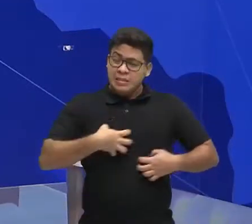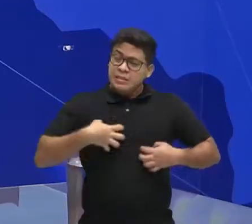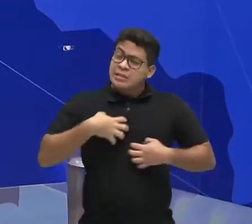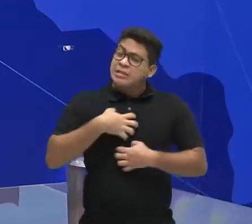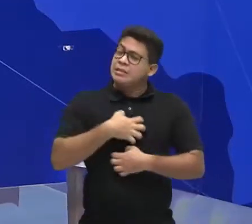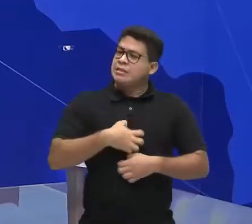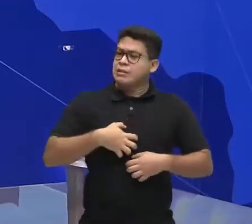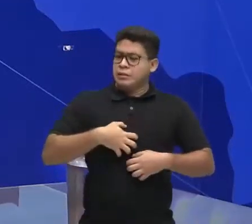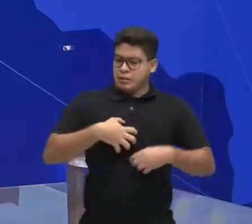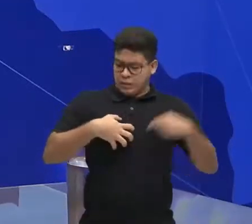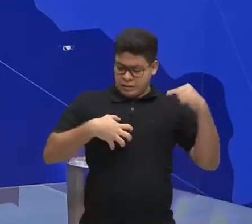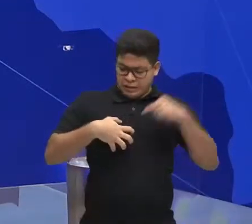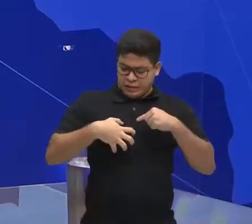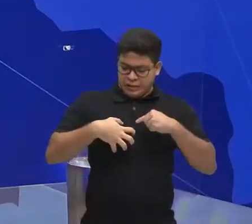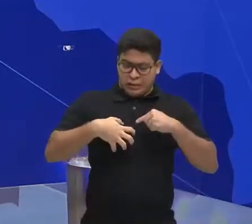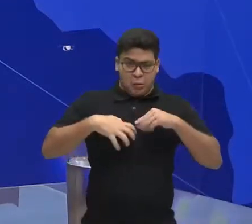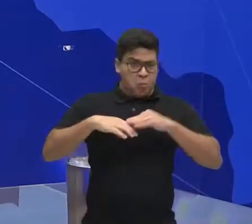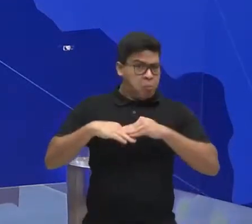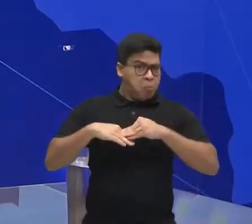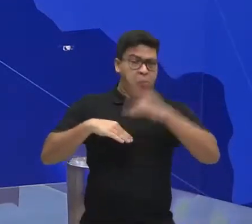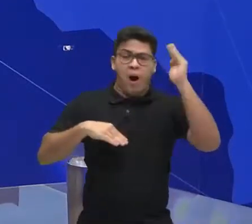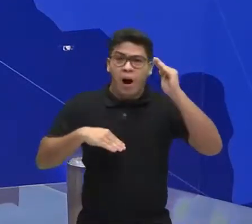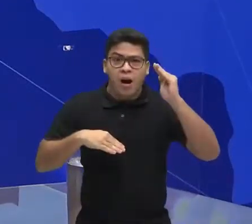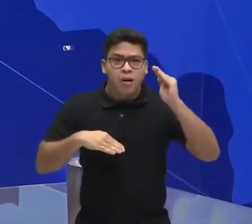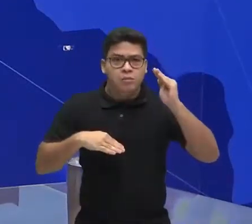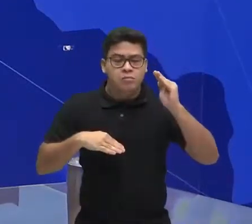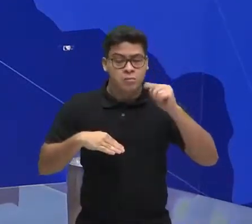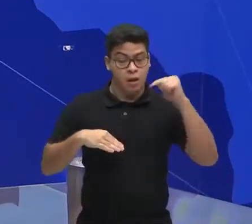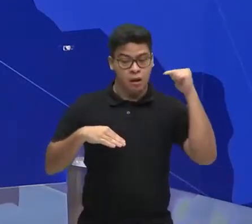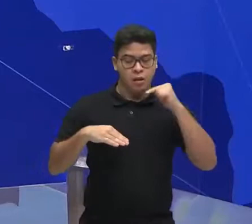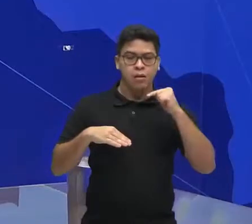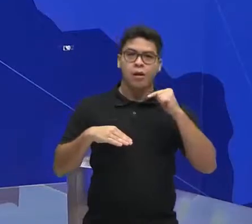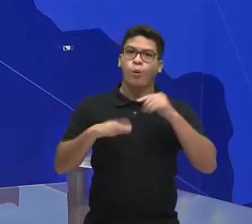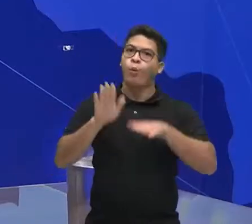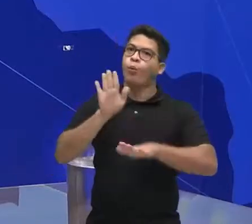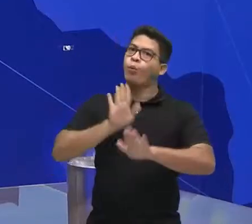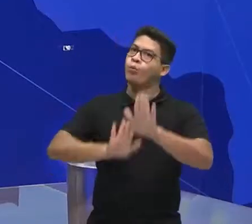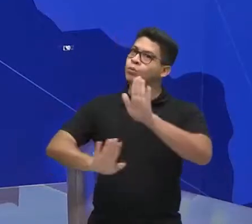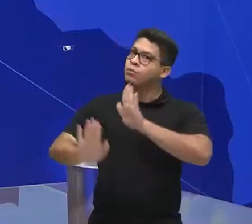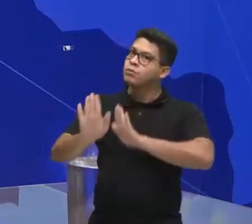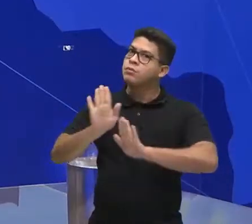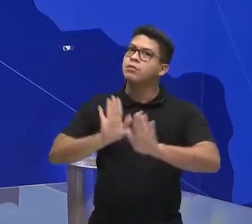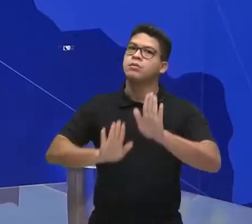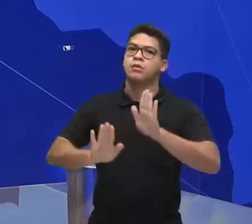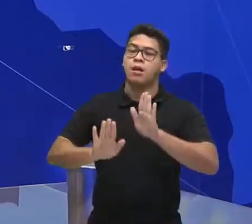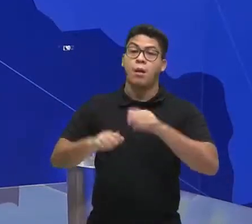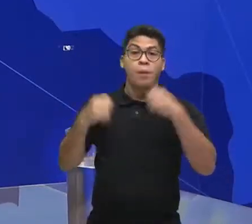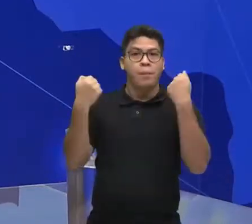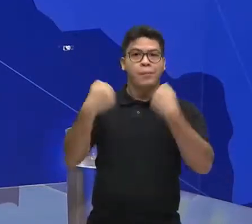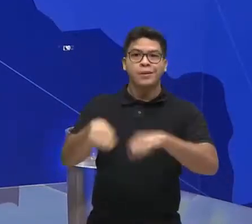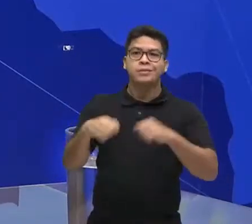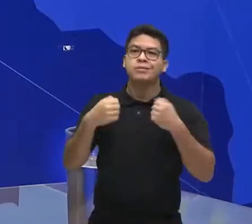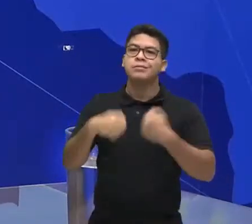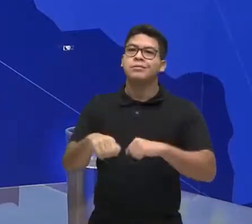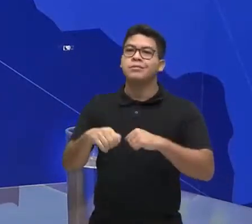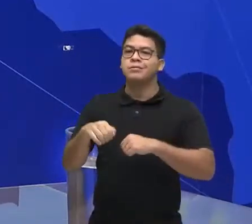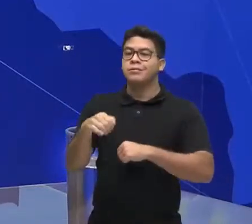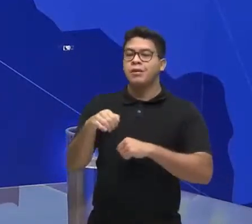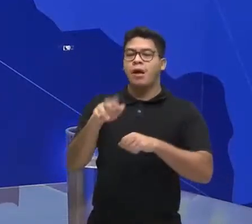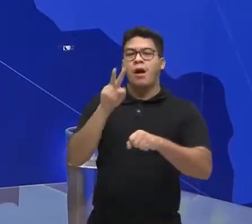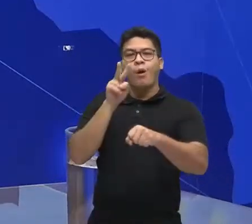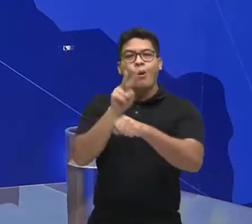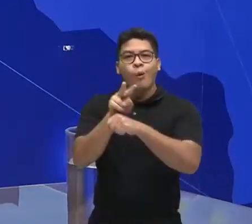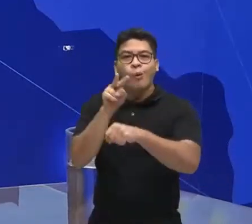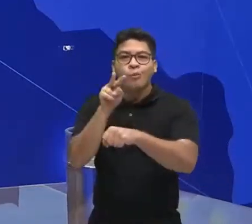é a ele que nós devemos prestar atenção. Identificar os sinais para que a gente consiga, a princípio, cuidar de nós, mas